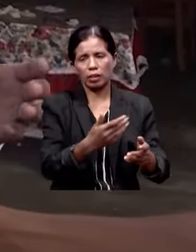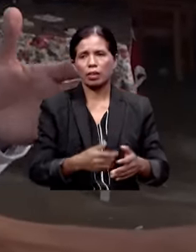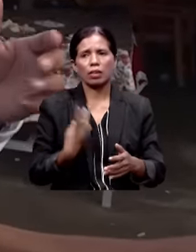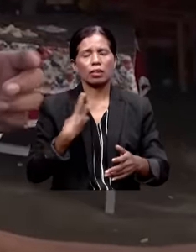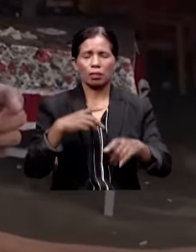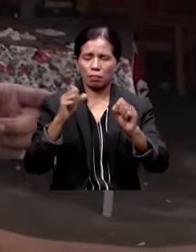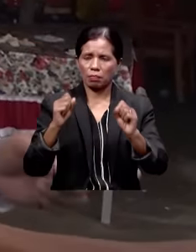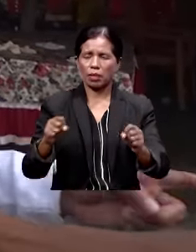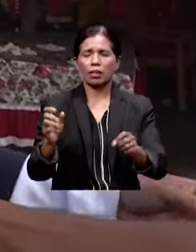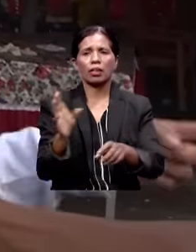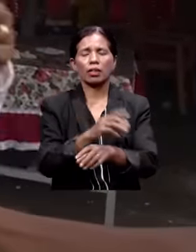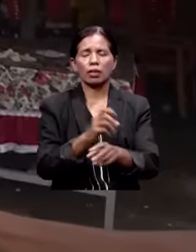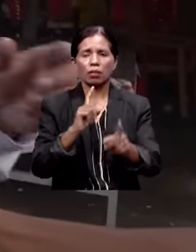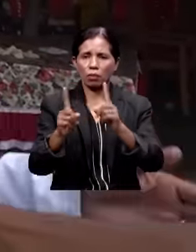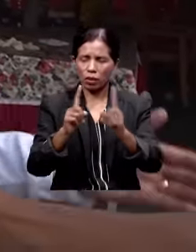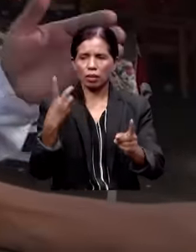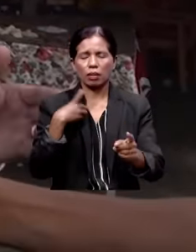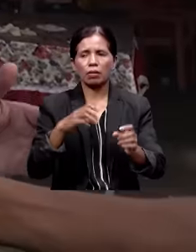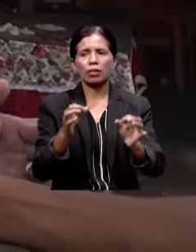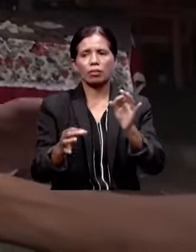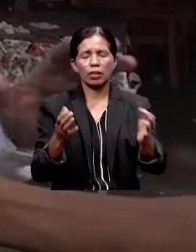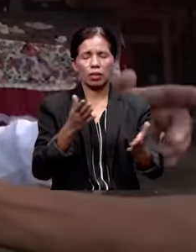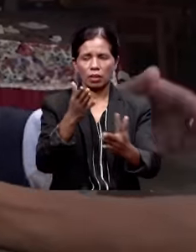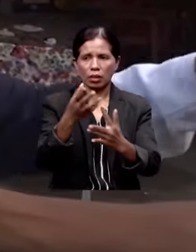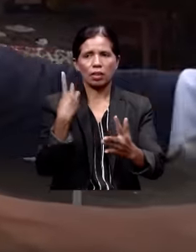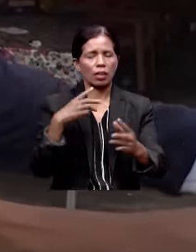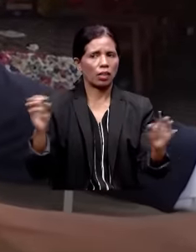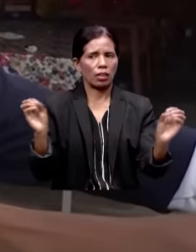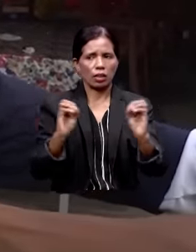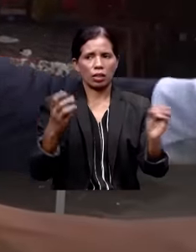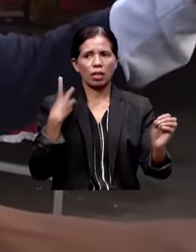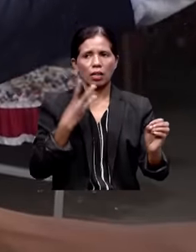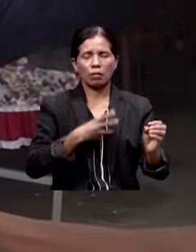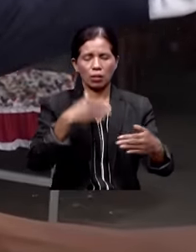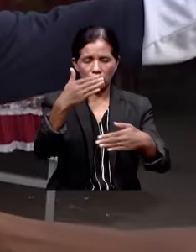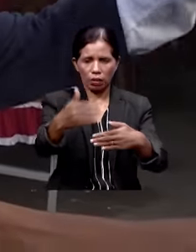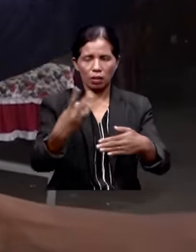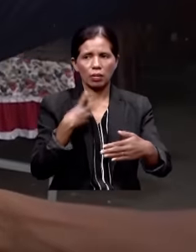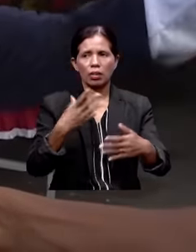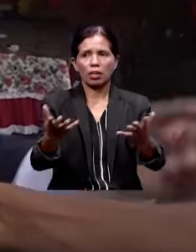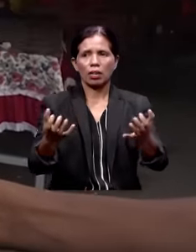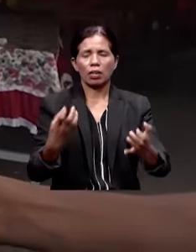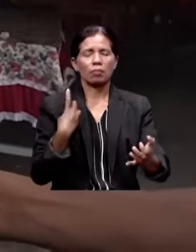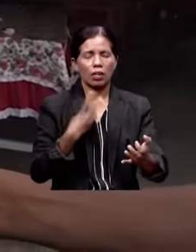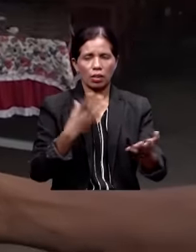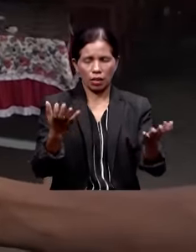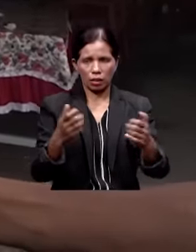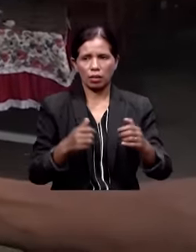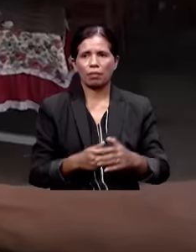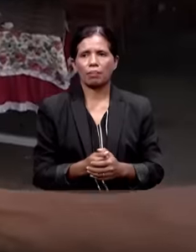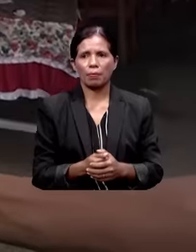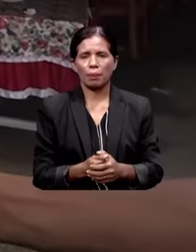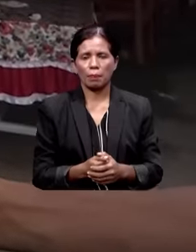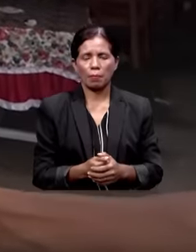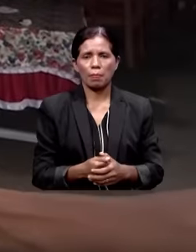ia negociação ita defende cada carek sirat halai liu ita nei ita da halai. Amnia to ene, ame kar gliutan, ame kar gidene. Nebe, bot